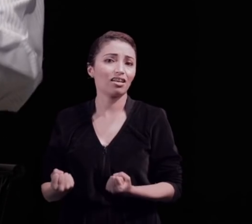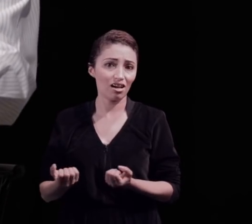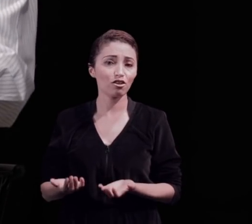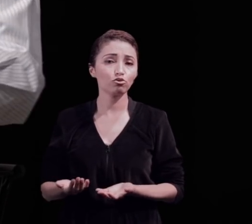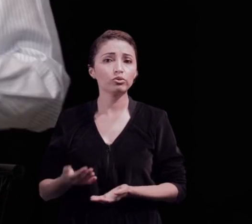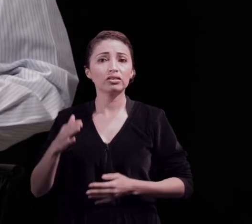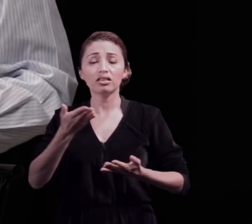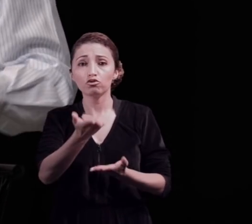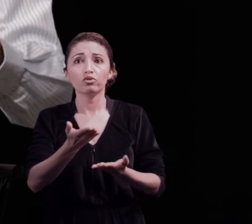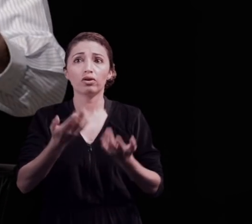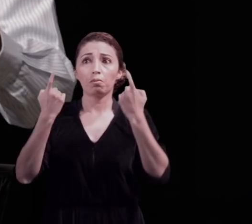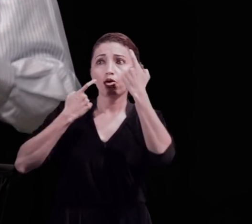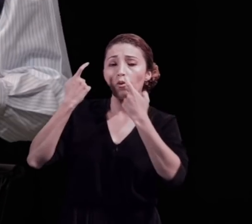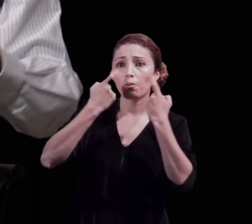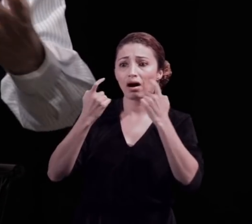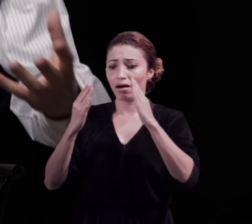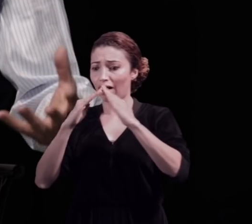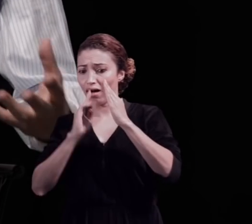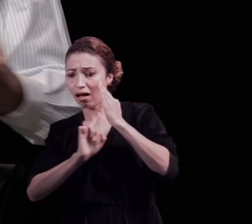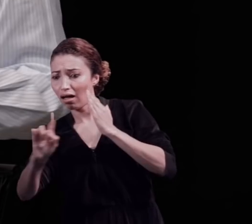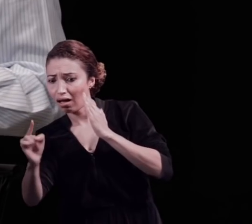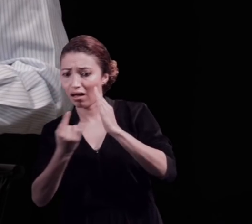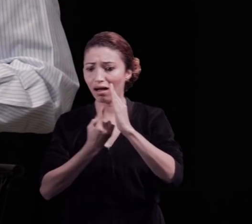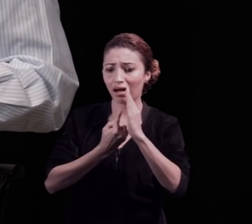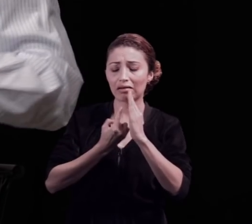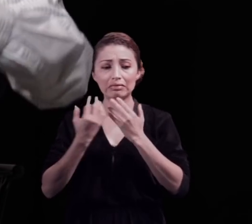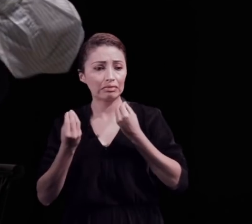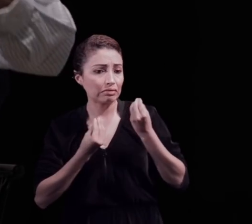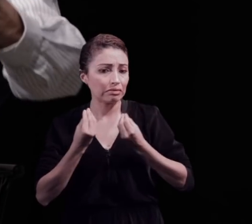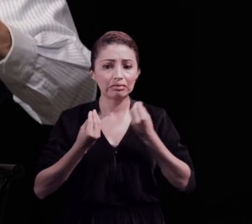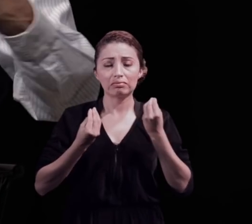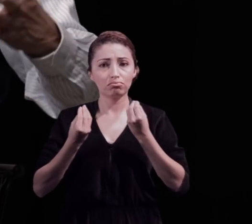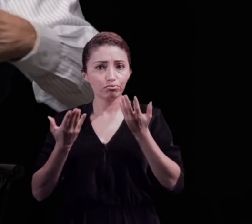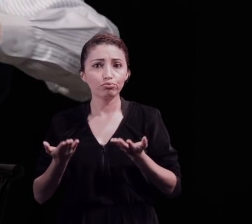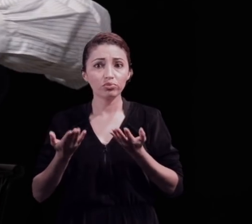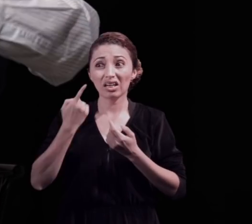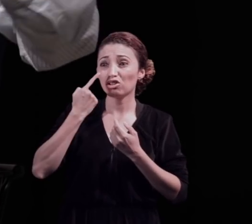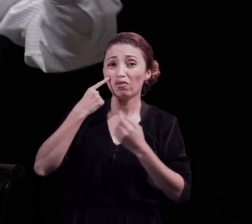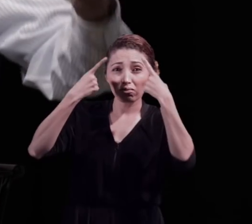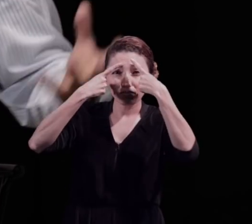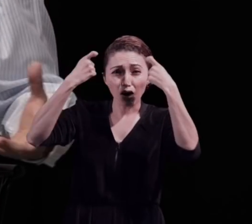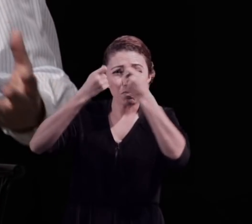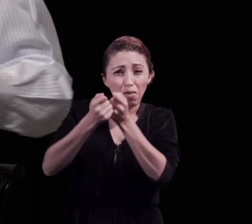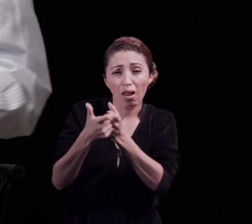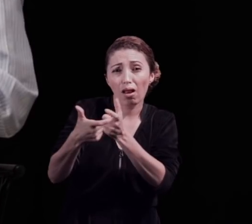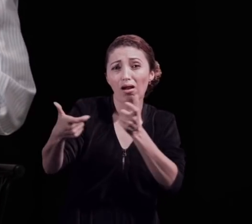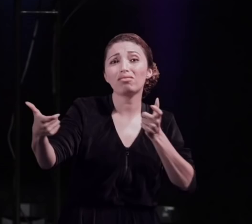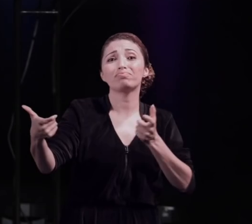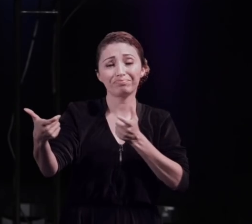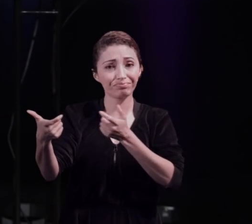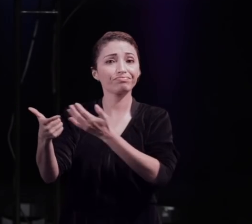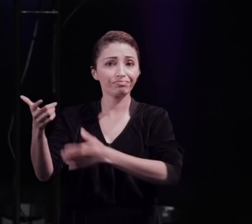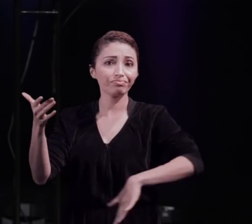você está preocupado ao entrar e sair da sua casa. E nós estamos vendo como a violência se multiplica nos dias de